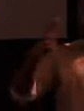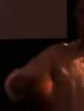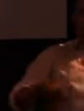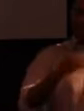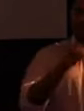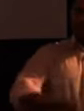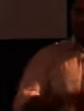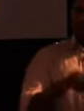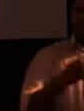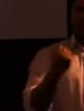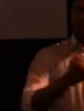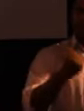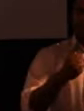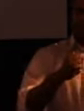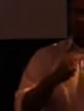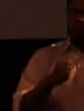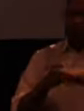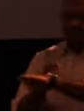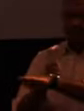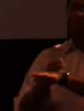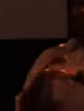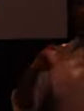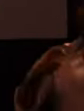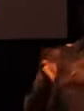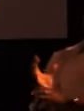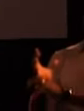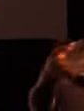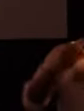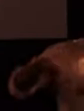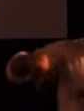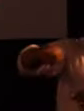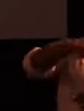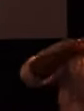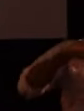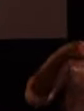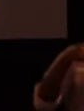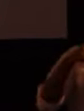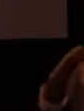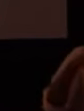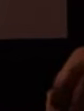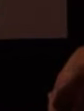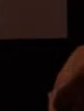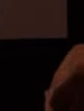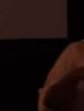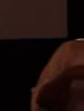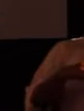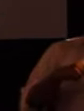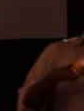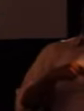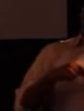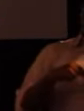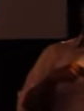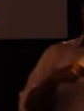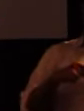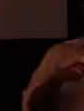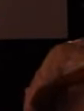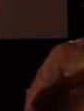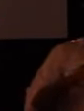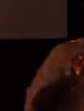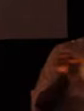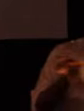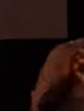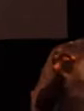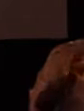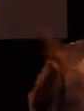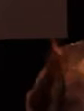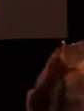proporção. Então, foi um resgate aqui na legislação que nós fizemos, no projeto de lei. Nós resgatamos o conceito